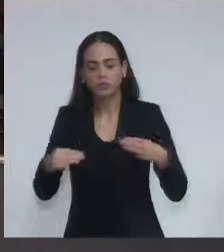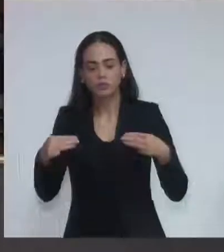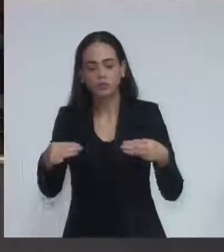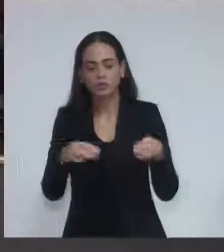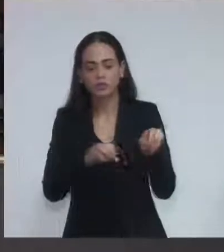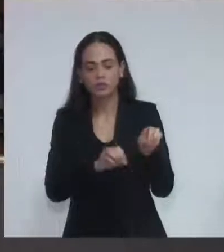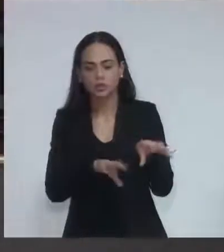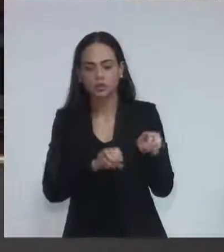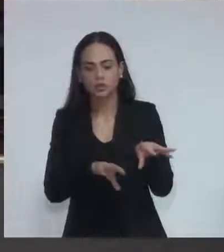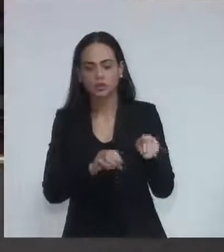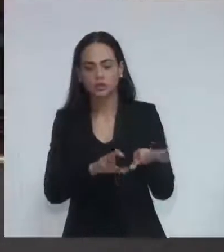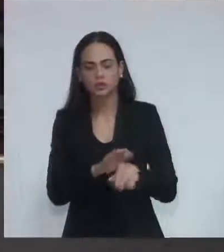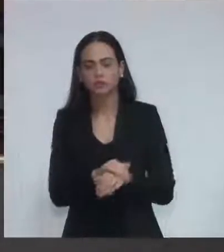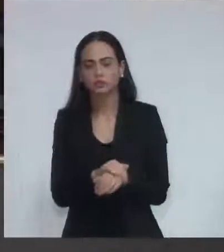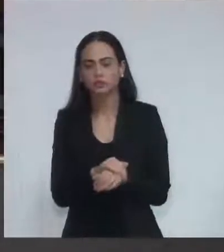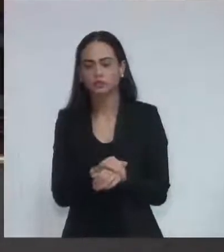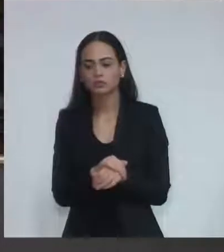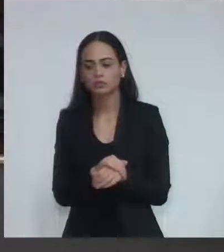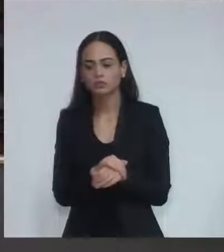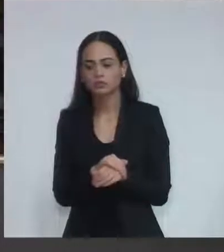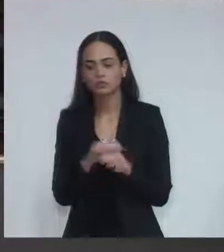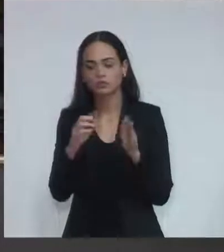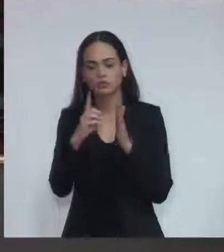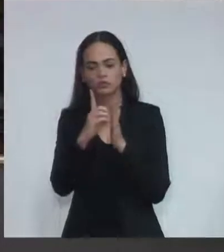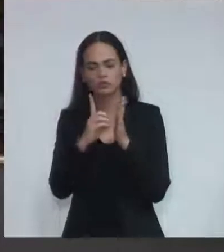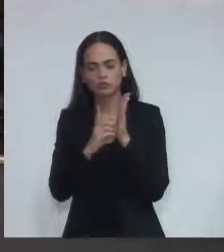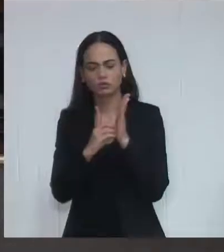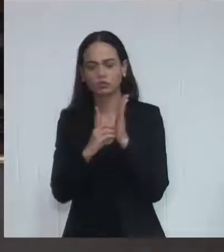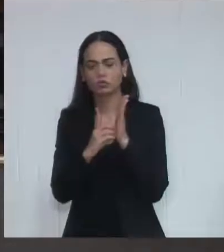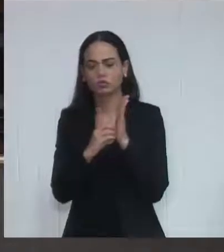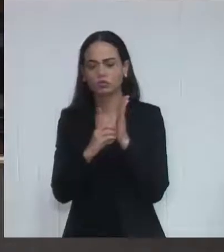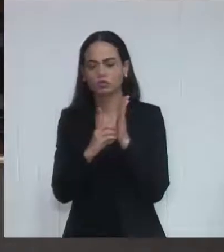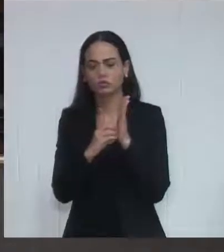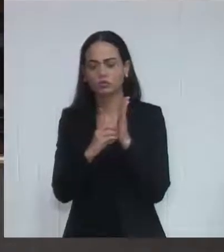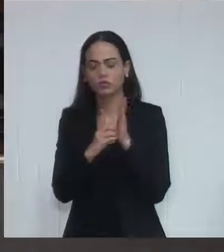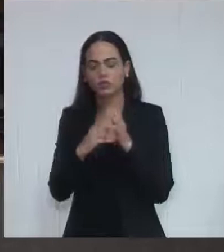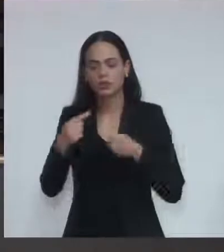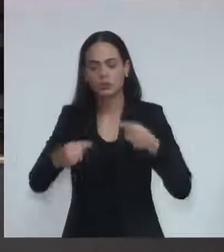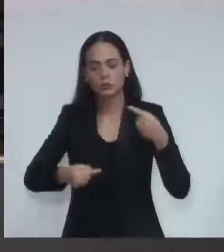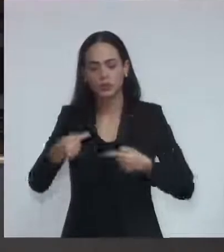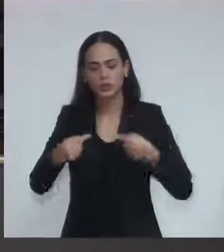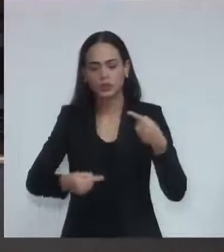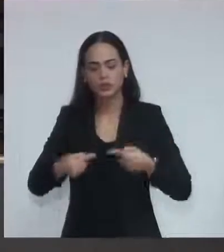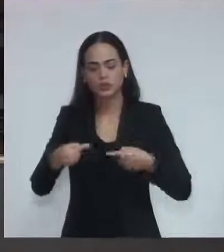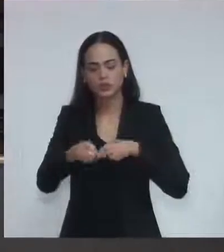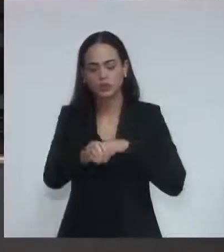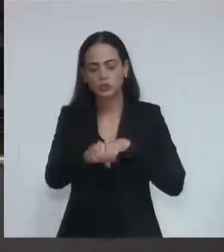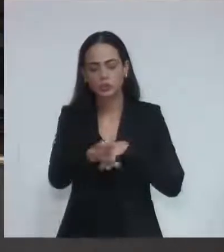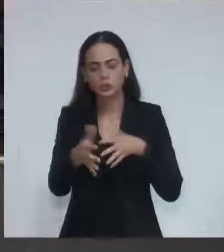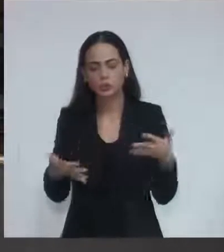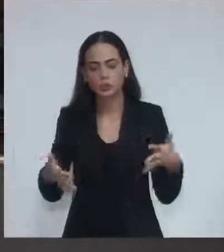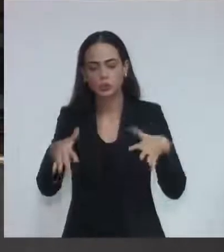ocorra reforma nas diretrizes fundamentais da Política Nacional de Educação Inclusiva,